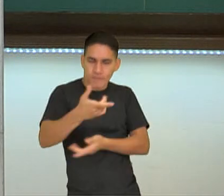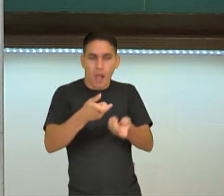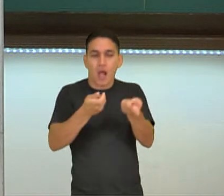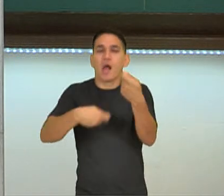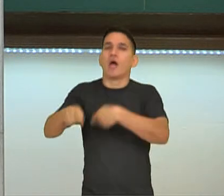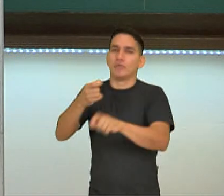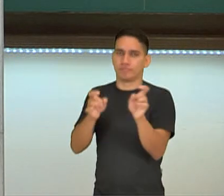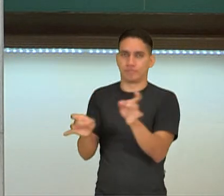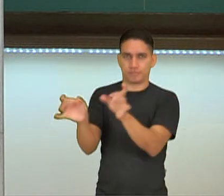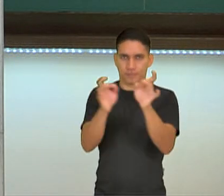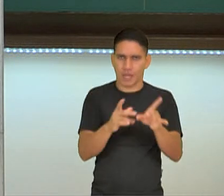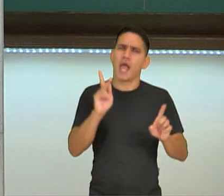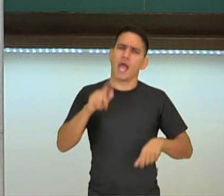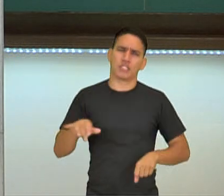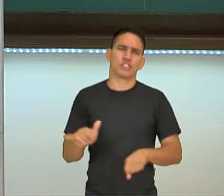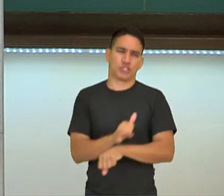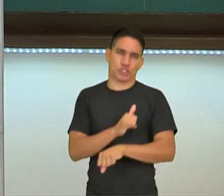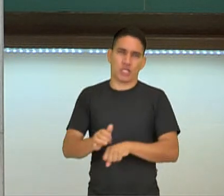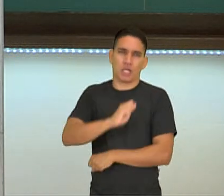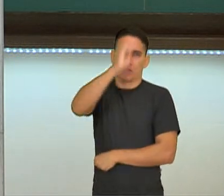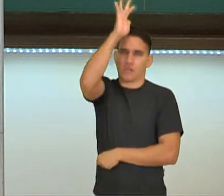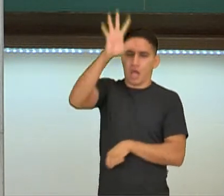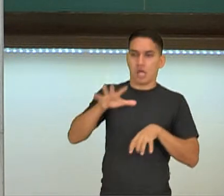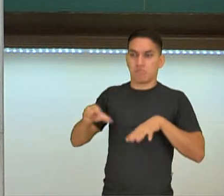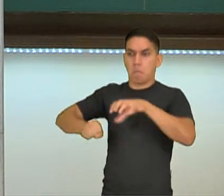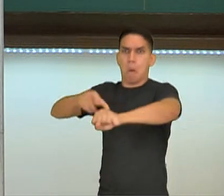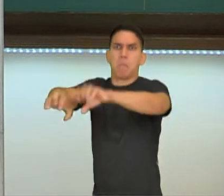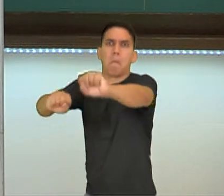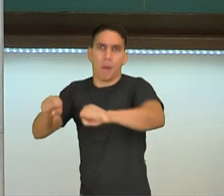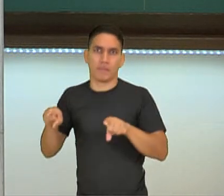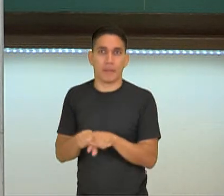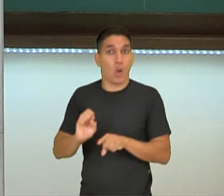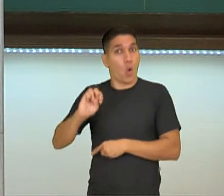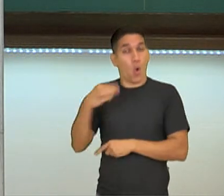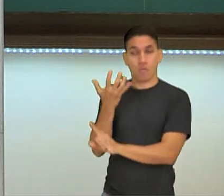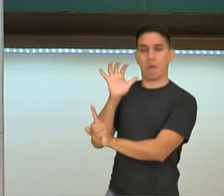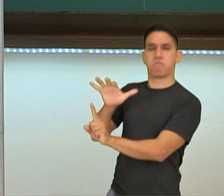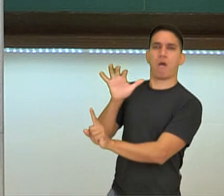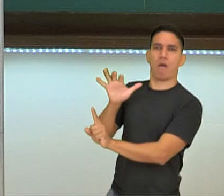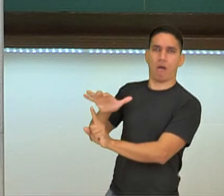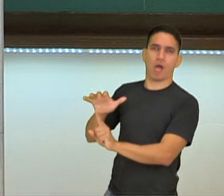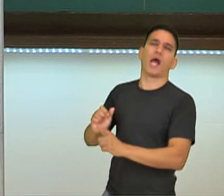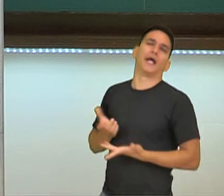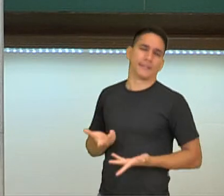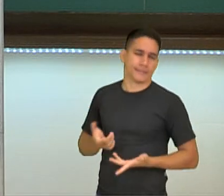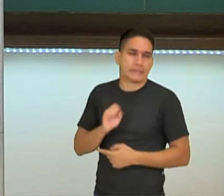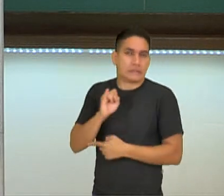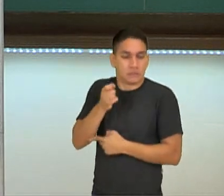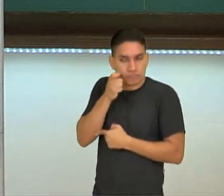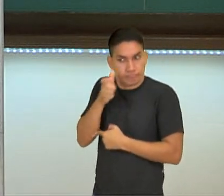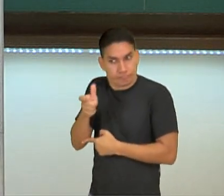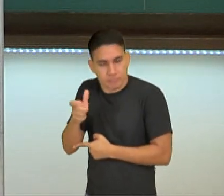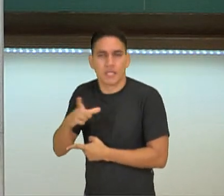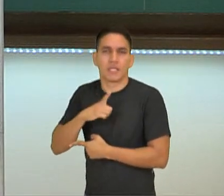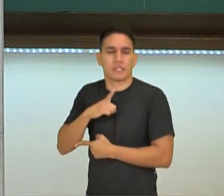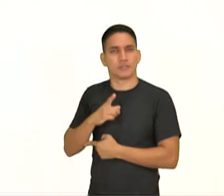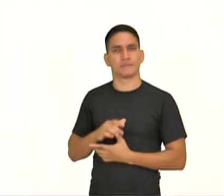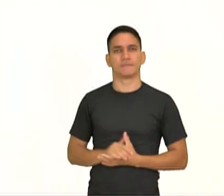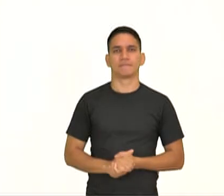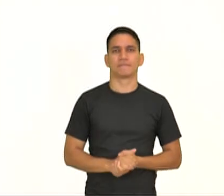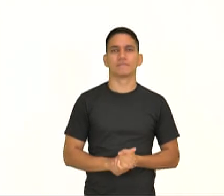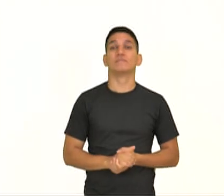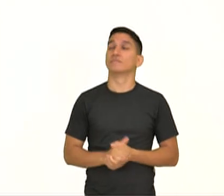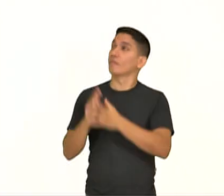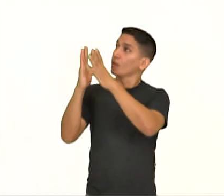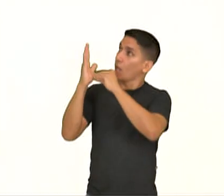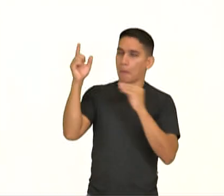umas estratégias do Império Romano de dominar outros povos também. Ou ter influência, quando tinham interesses, né? Claro. Copie